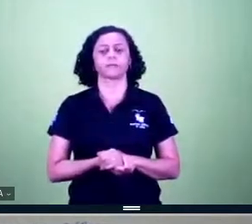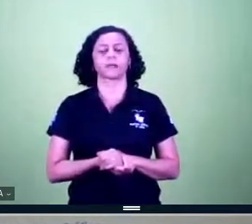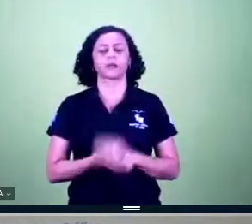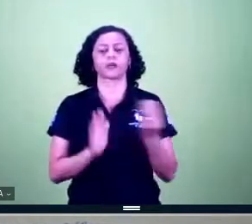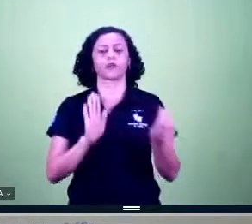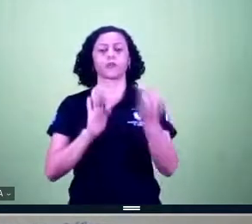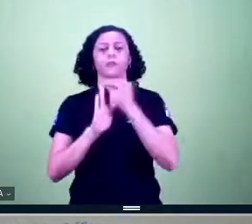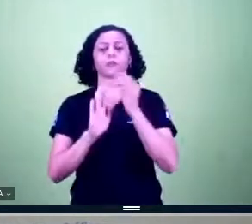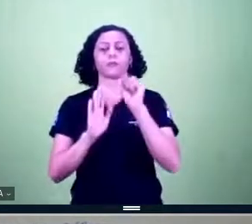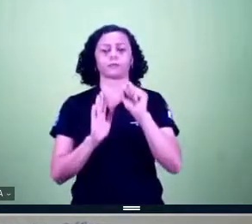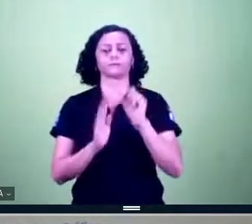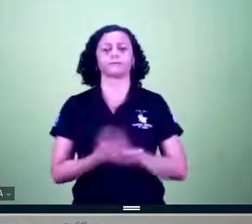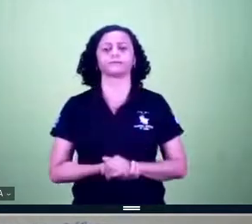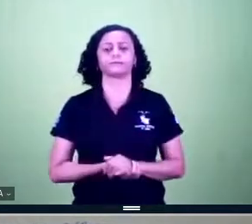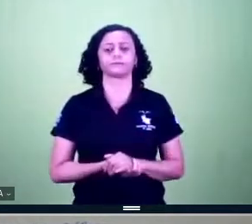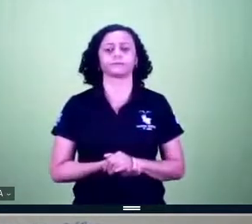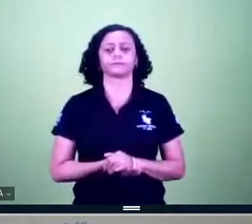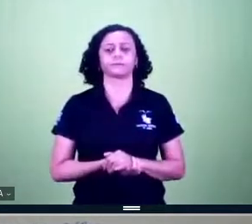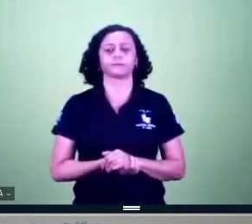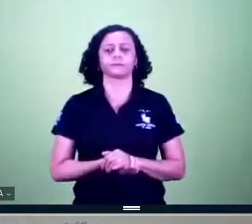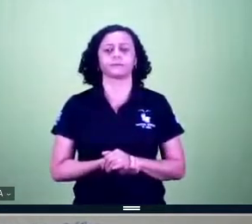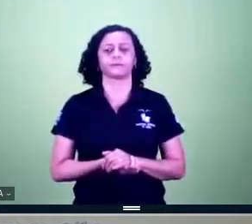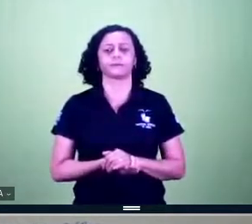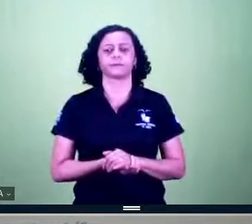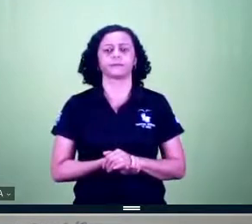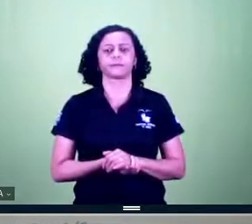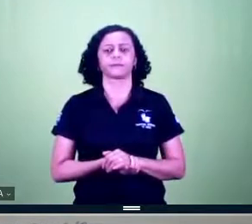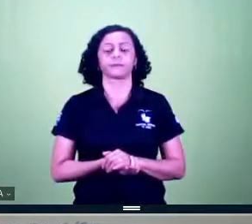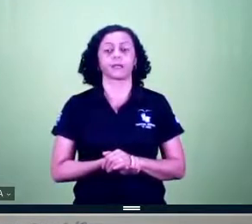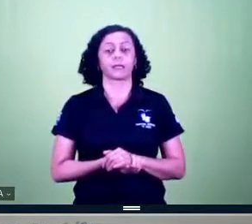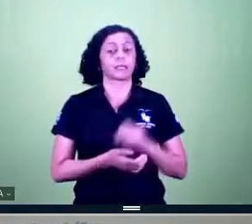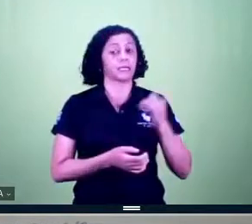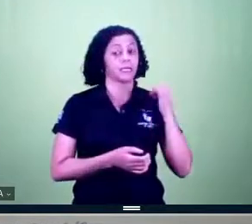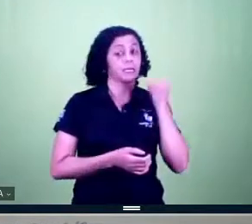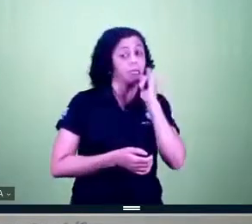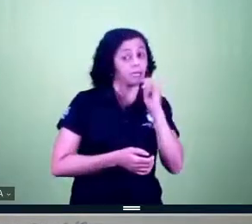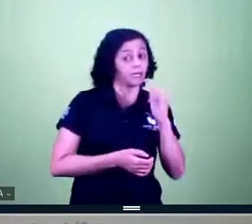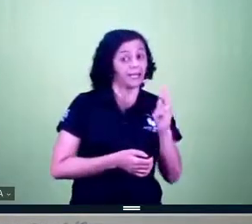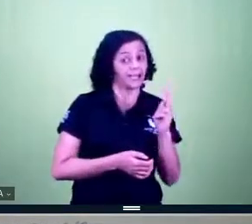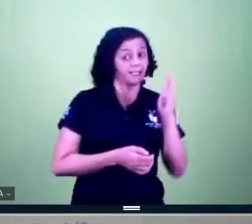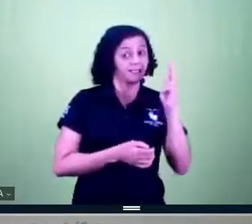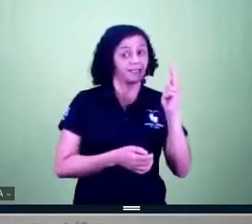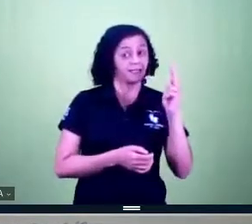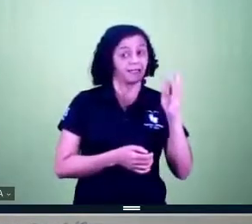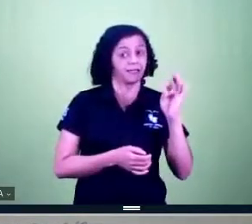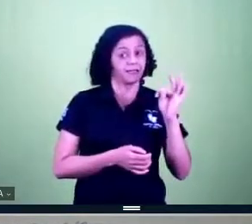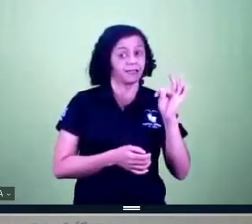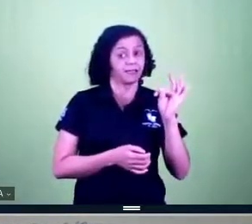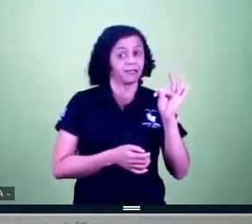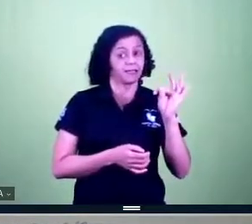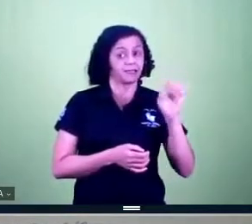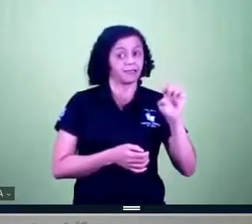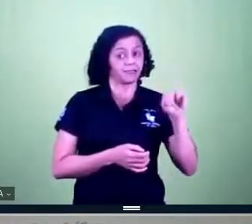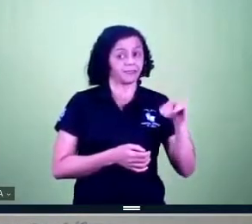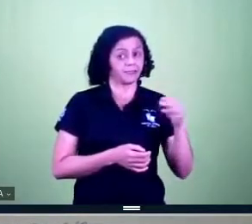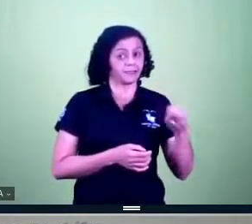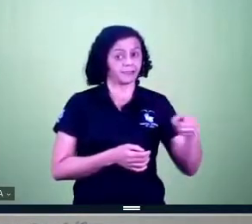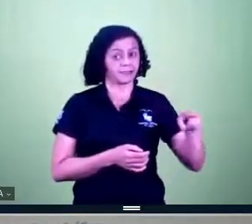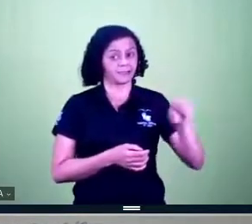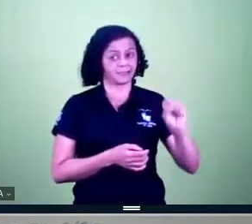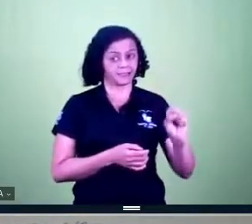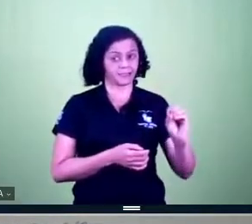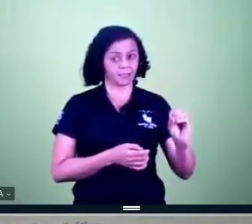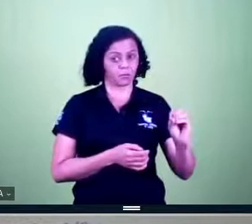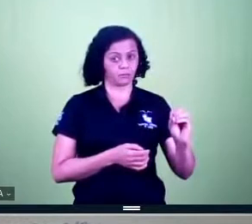posso falar que a tensão da minha fonte, baseado nisso que a gente comentou, tem que